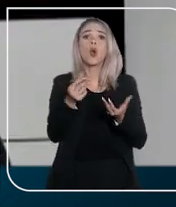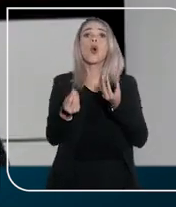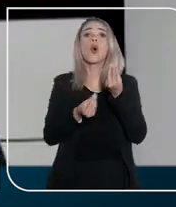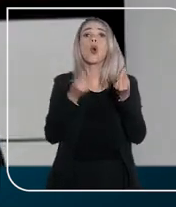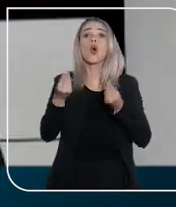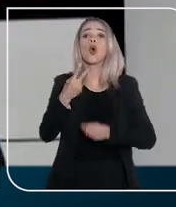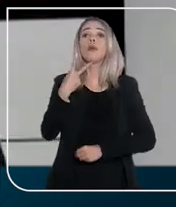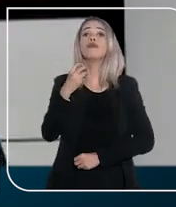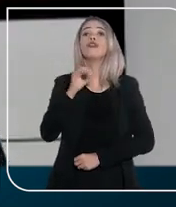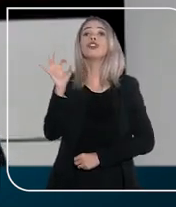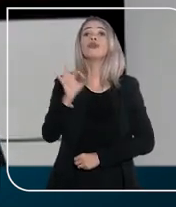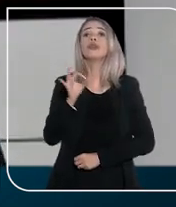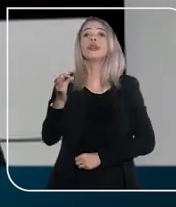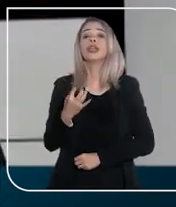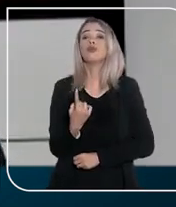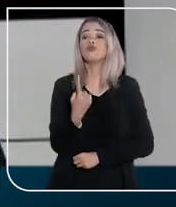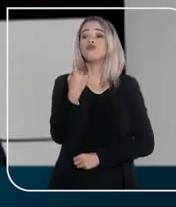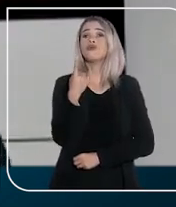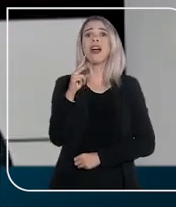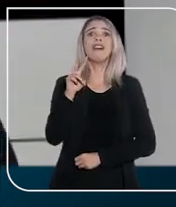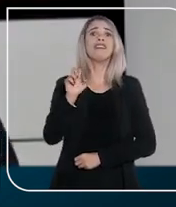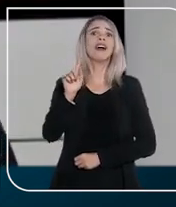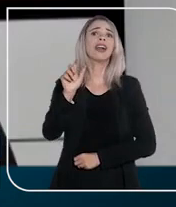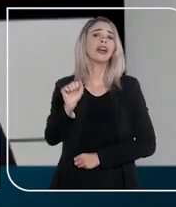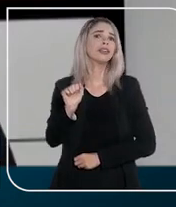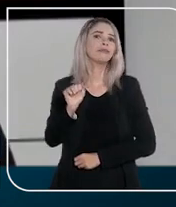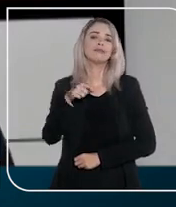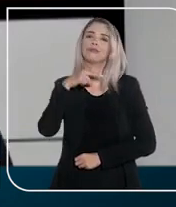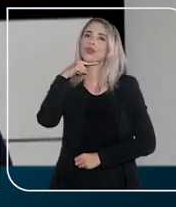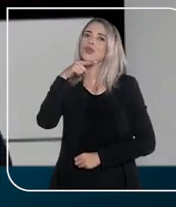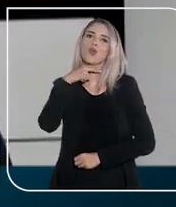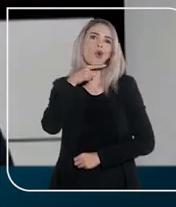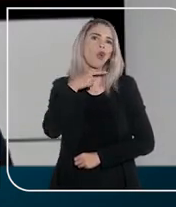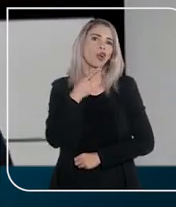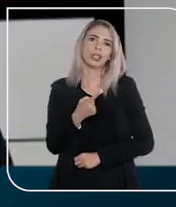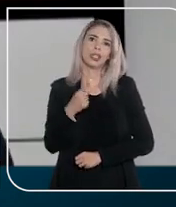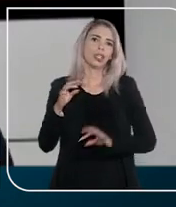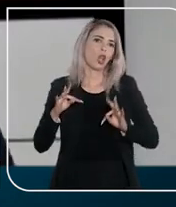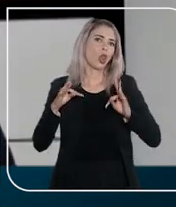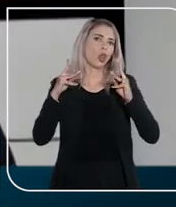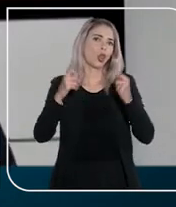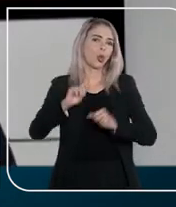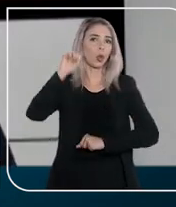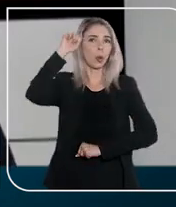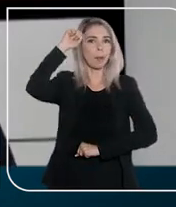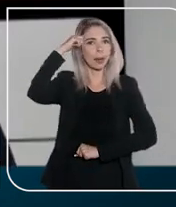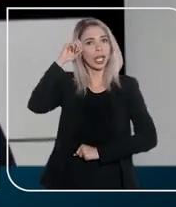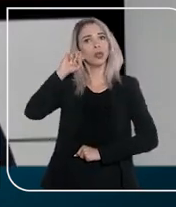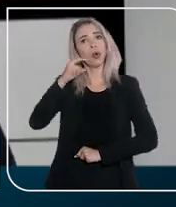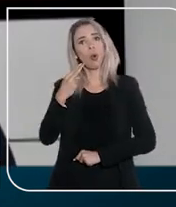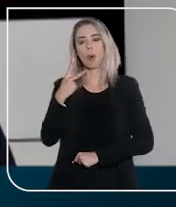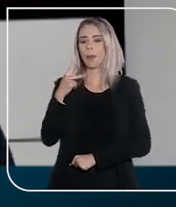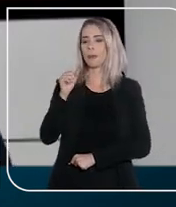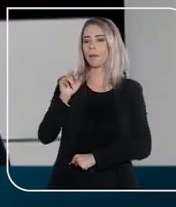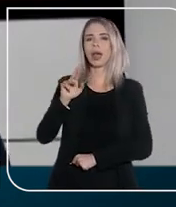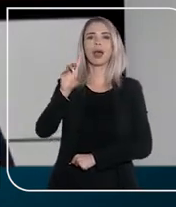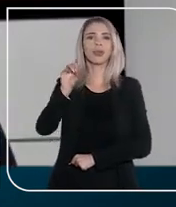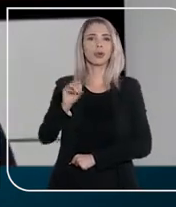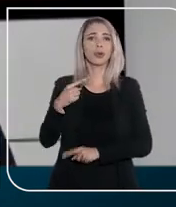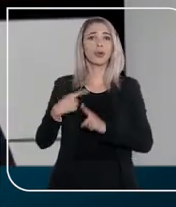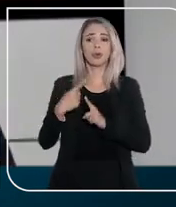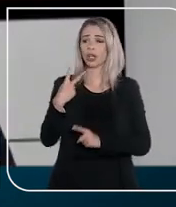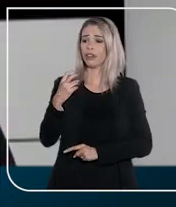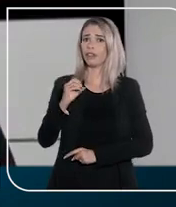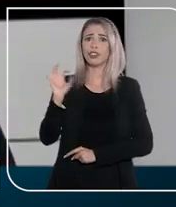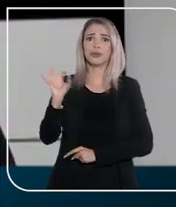pego 20% de um? Eu não tenho condições de dar nenhuma vaga para um negro ou um cotista pardo, porque 20% de um